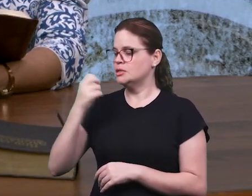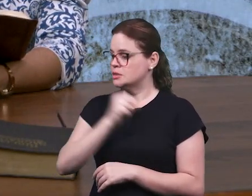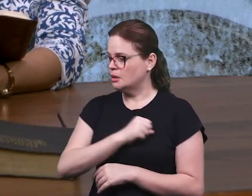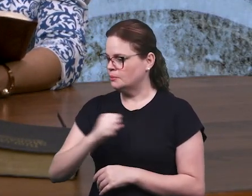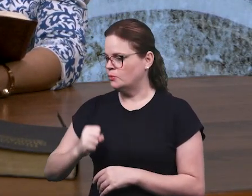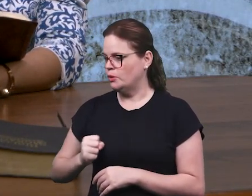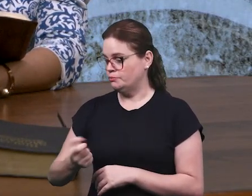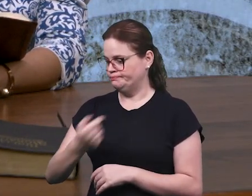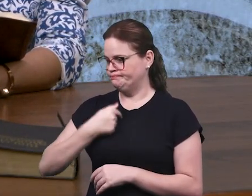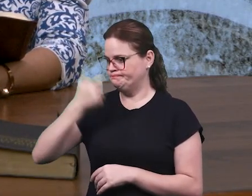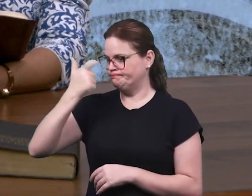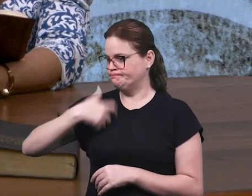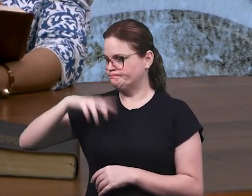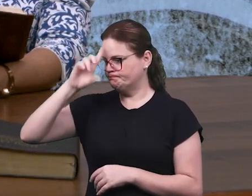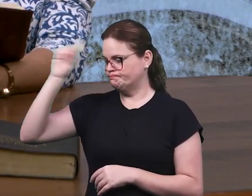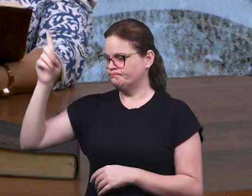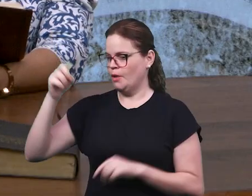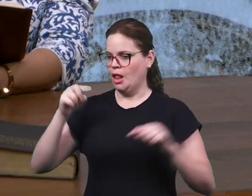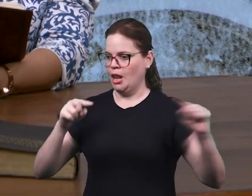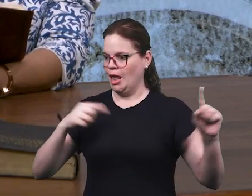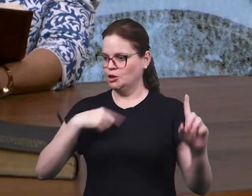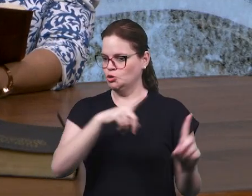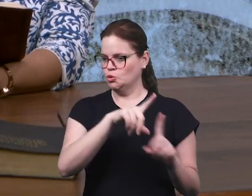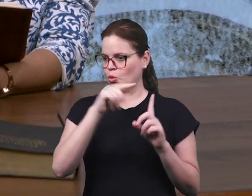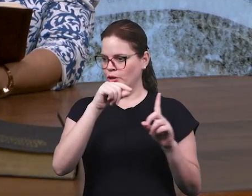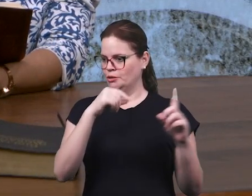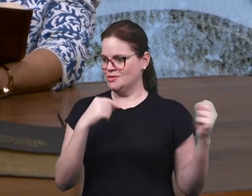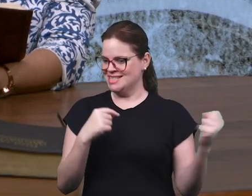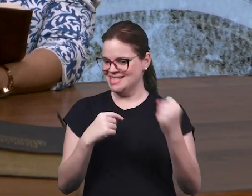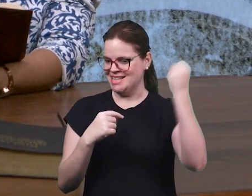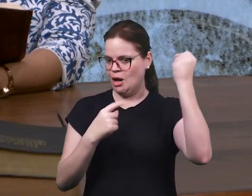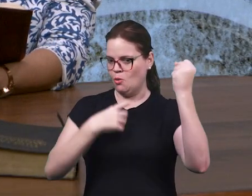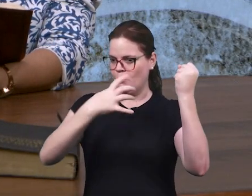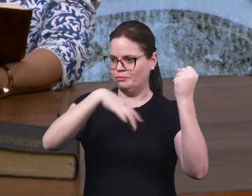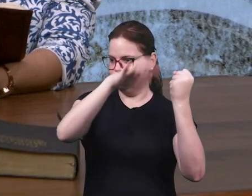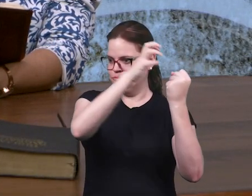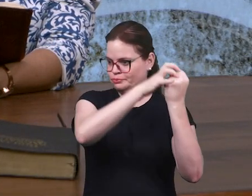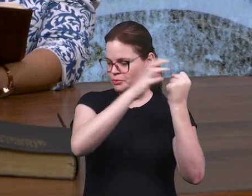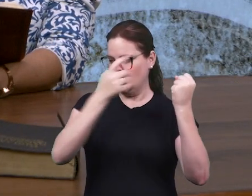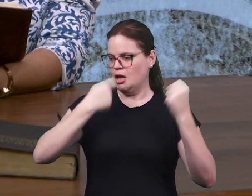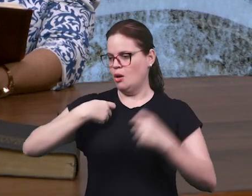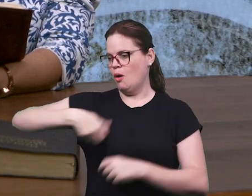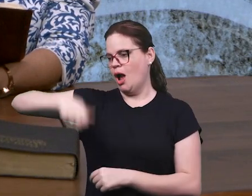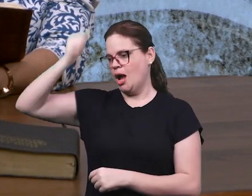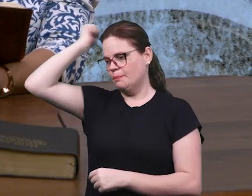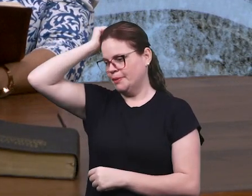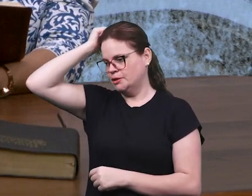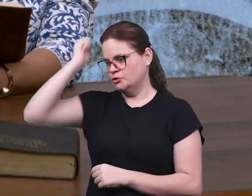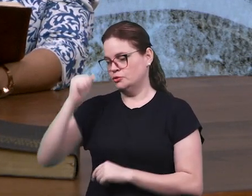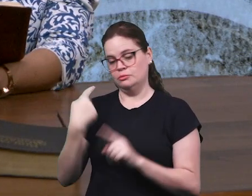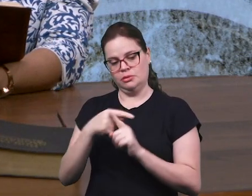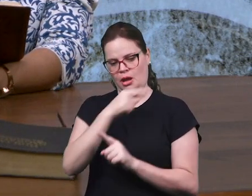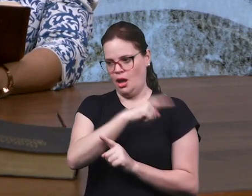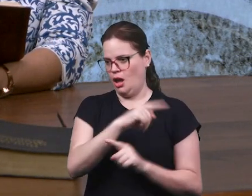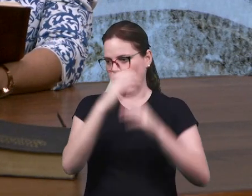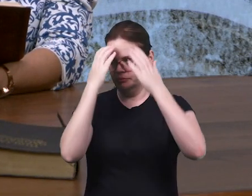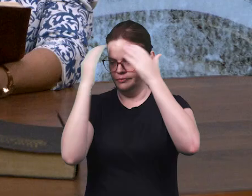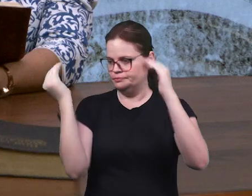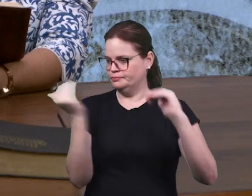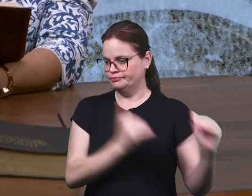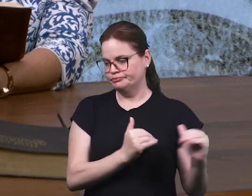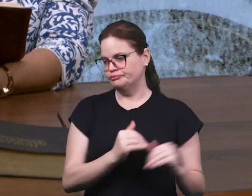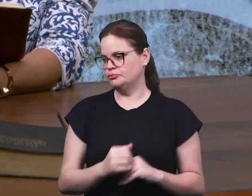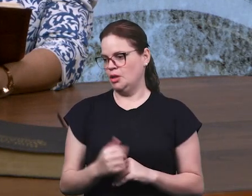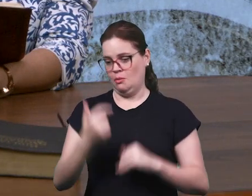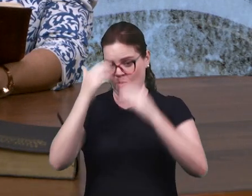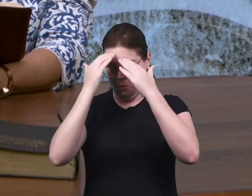arrependo-me de haver posto a Saul como rei, porque deixou de me seguir e não executou as minhas